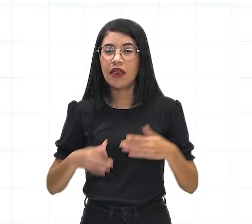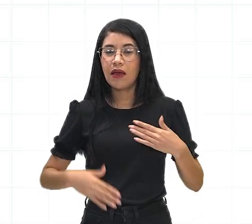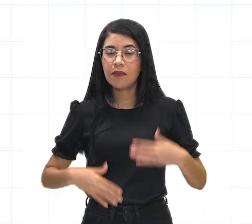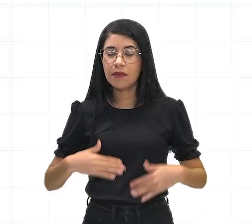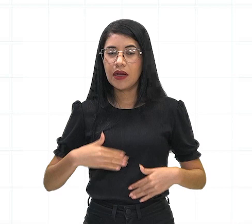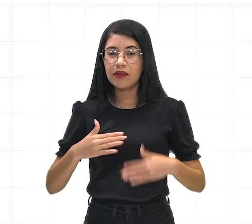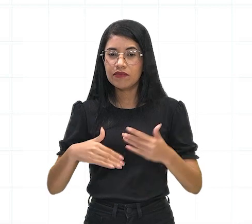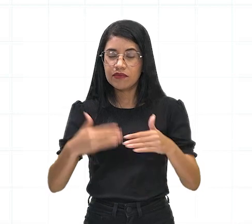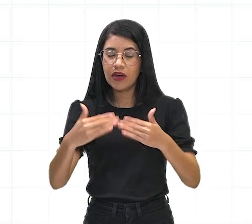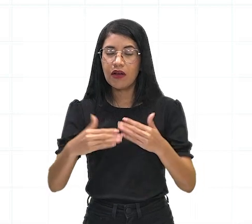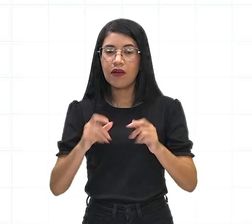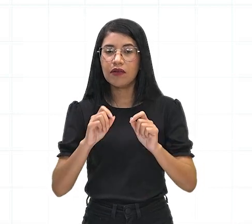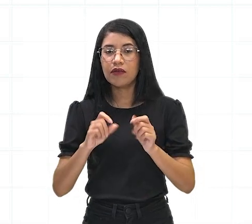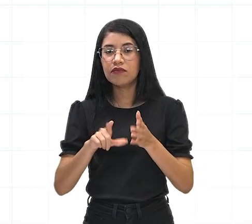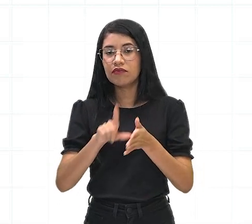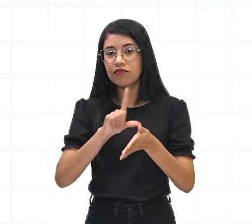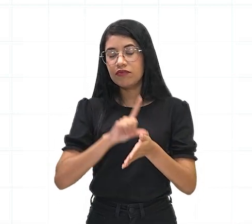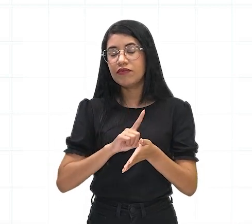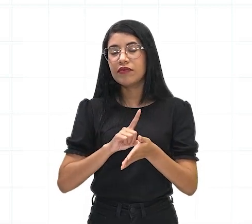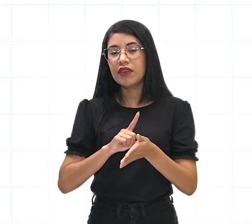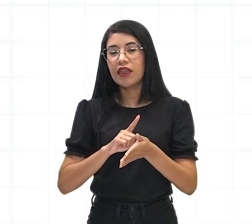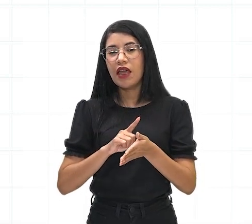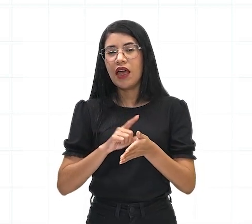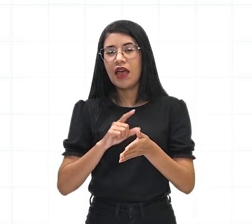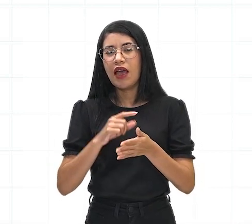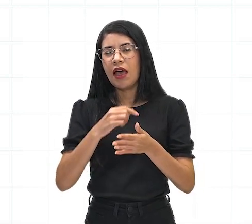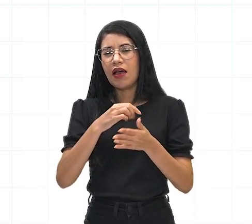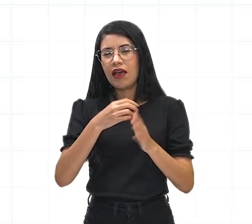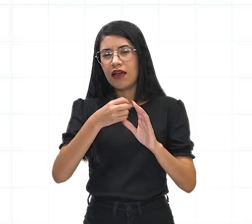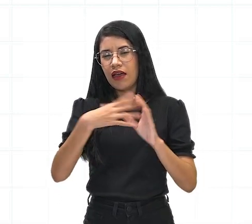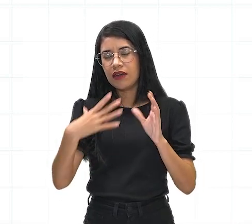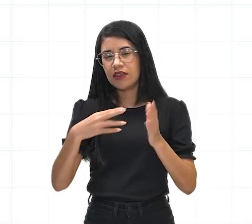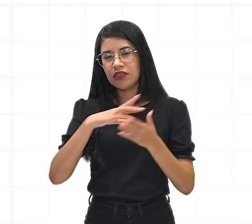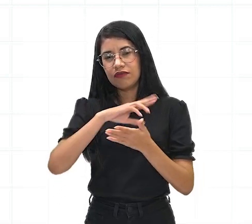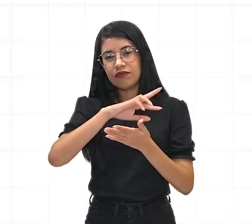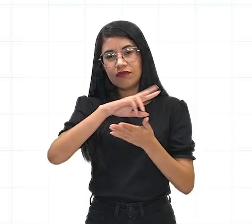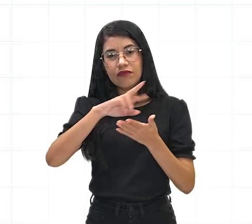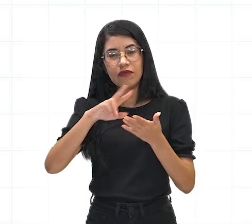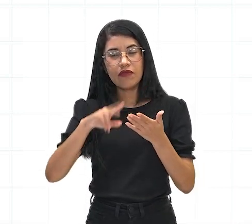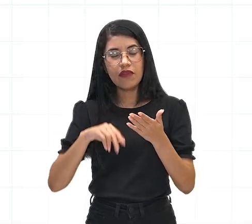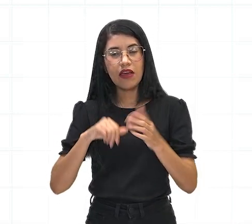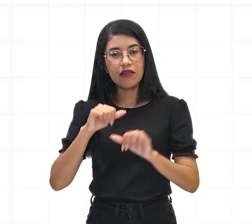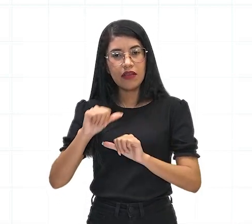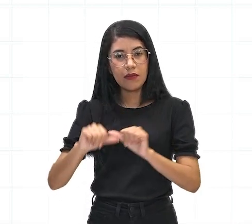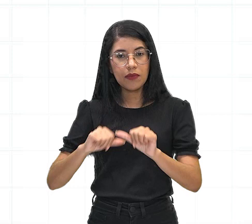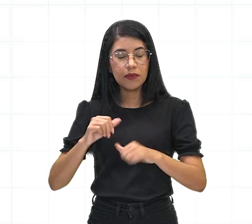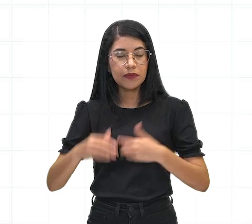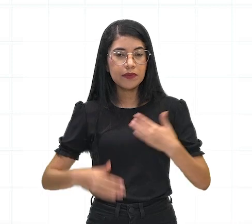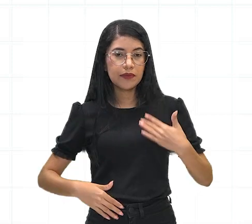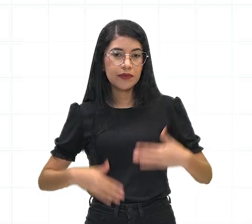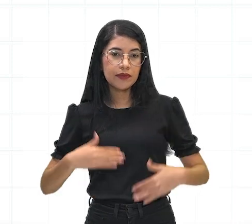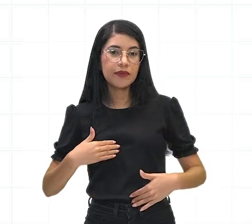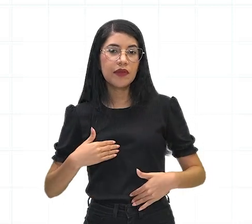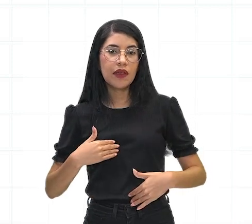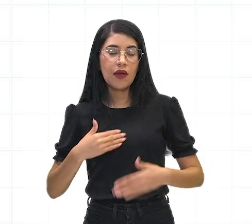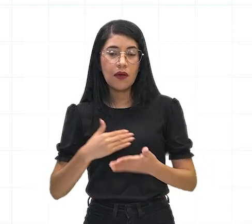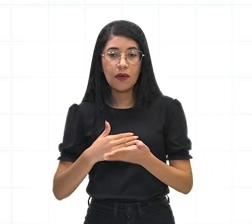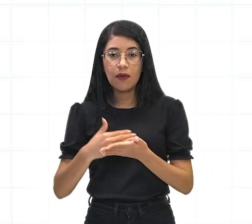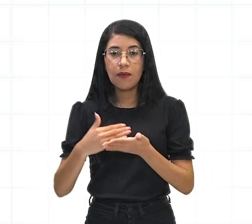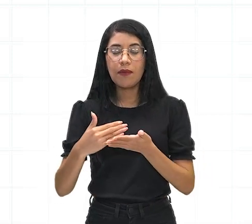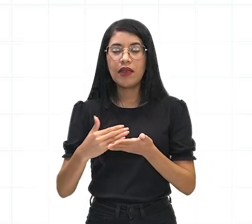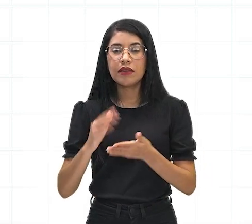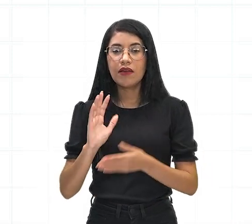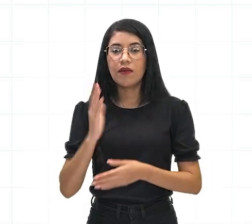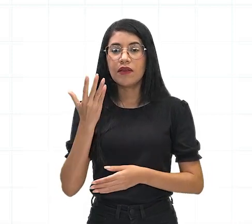puberdade precoce quando esses primeiros sinais da puberdade, né, da transformação do corpo humano,